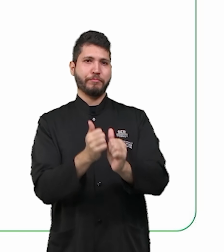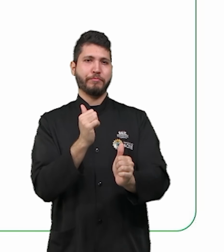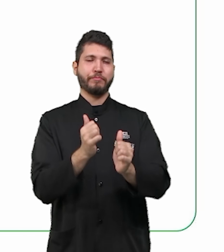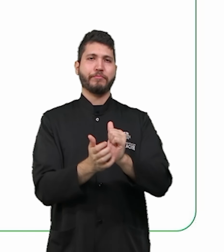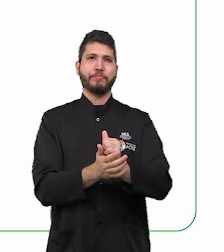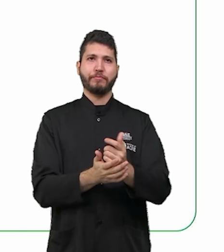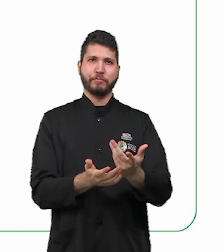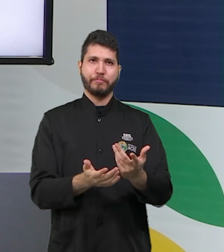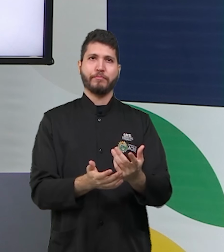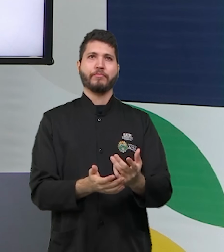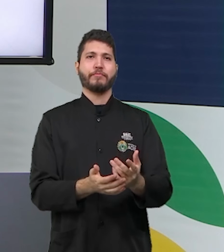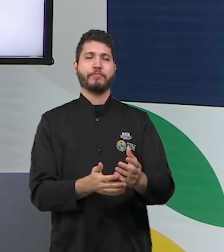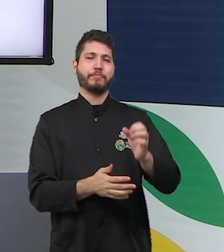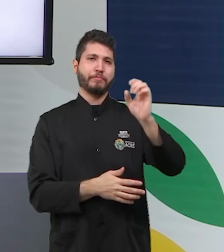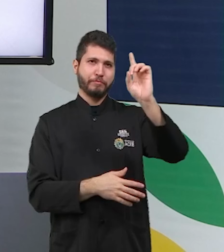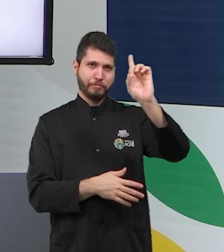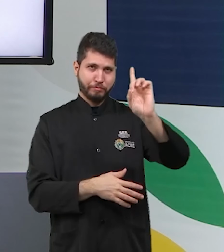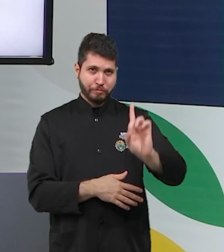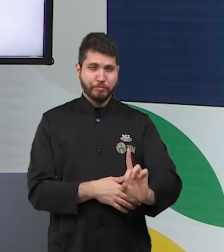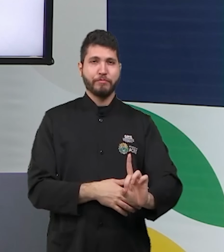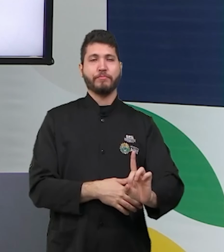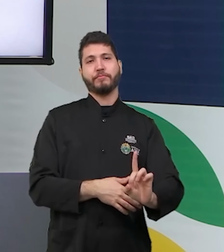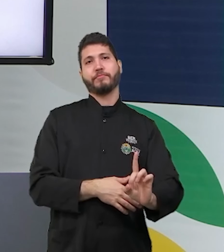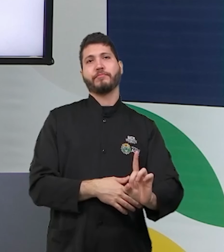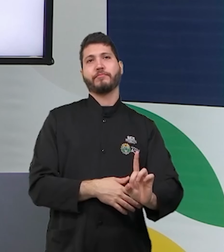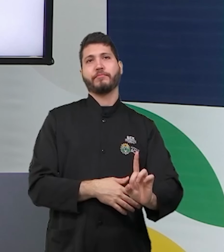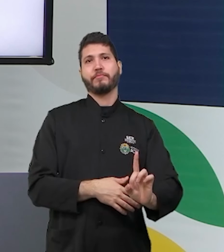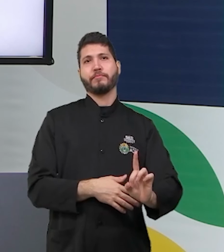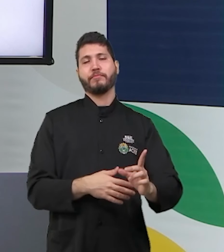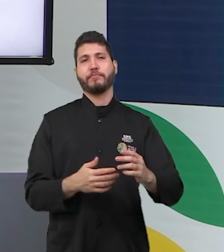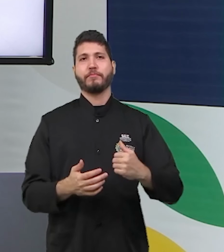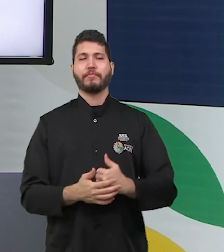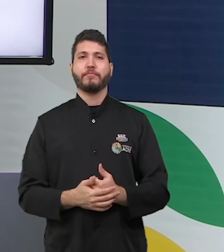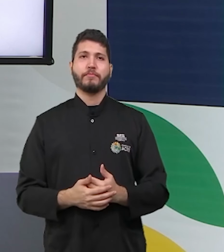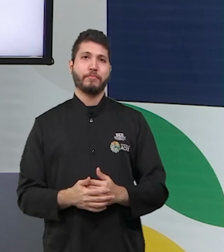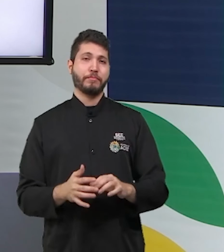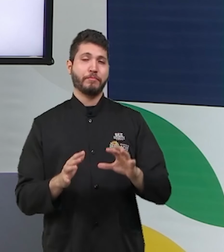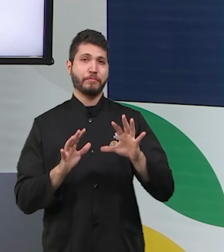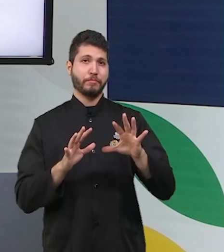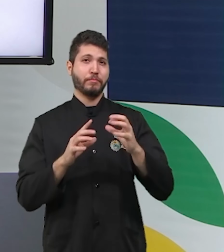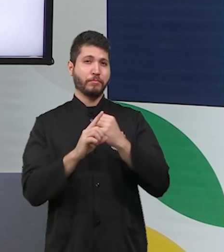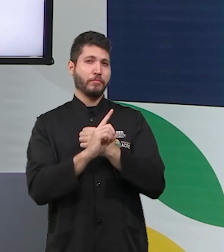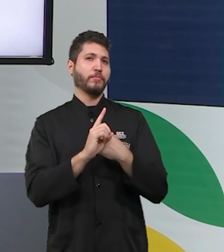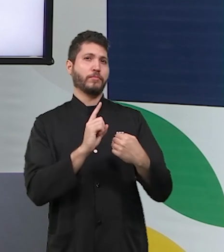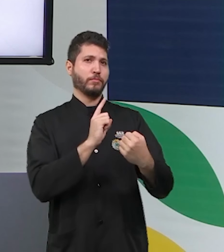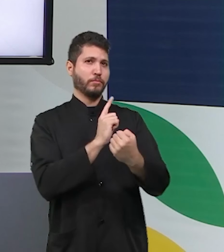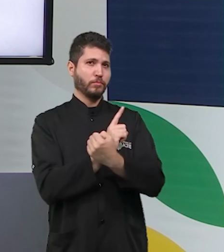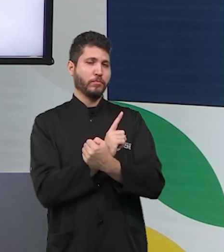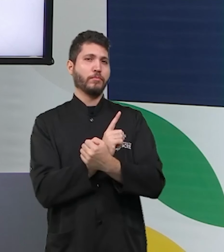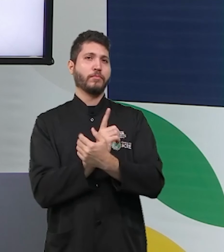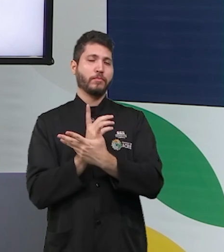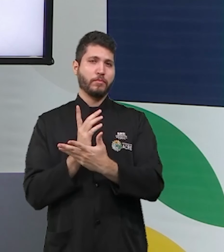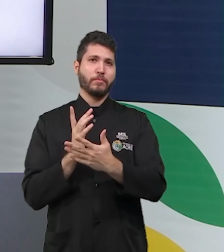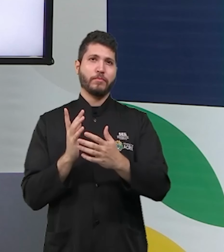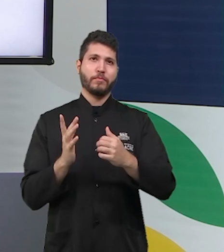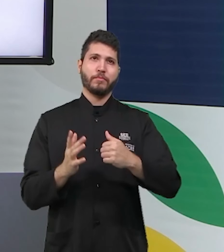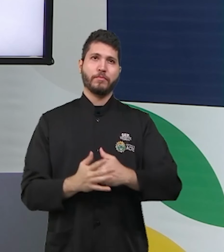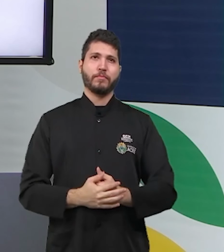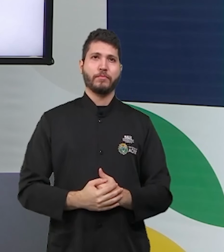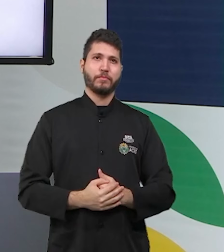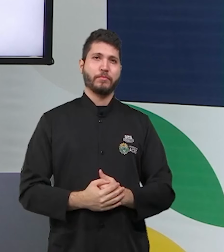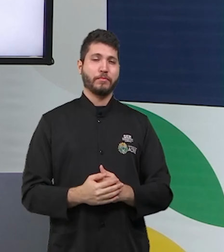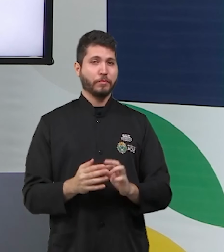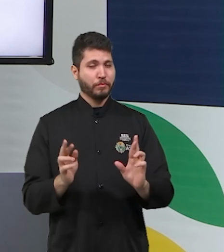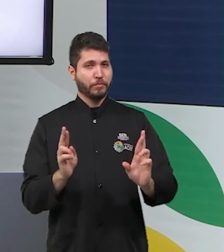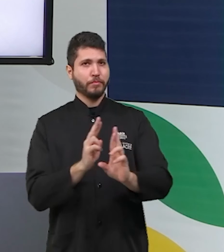direito e não um privilégio. Então, a gente tem algumas situações que são colocadas dentro da sociedade e que vão gerar essa questão, né, dos preconceitos,